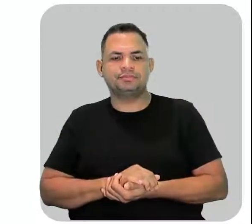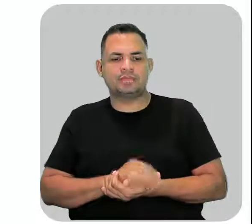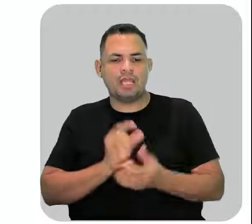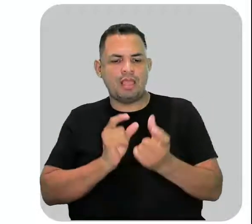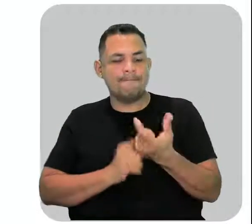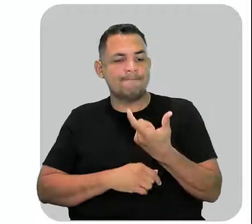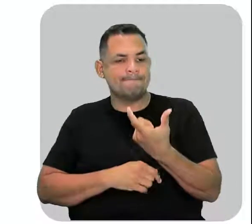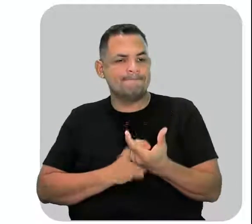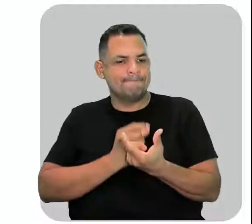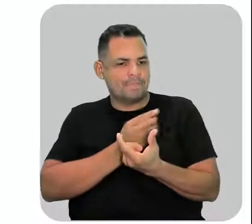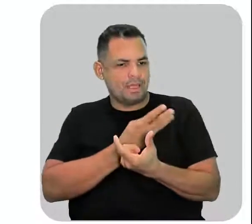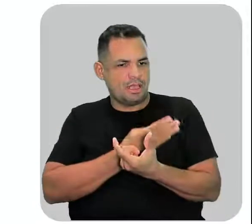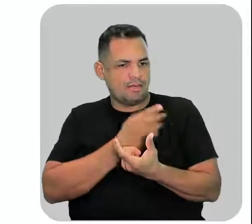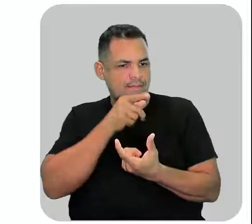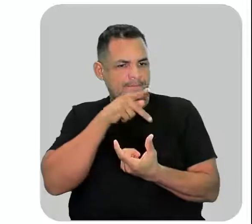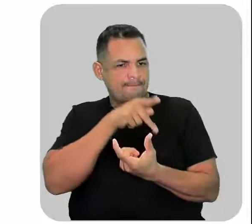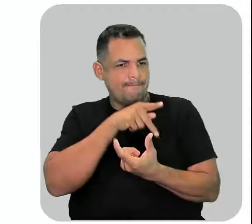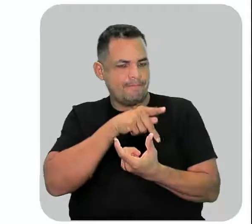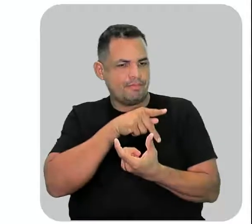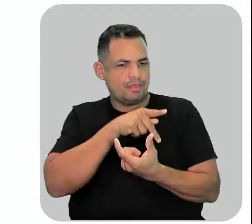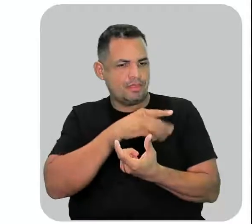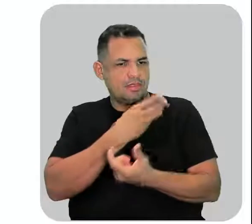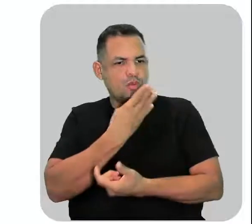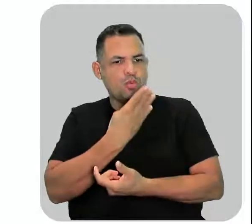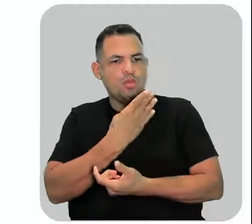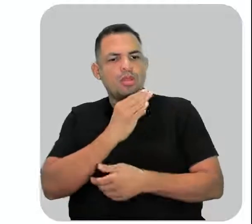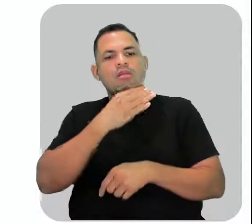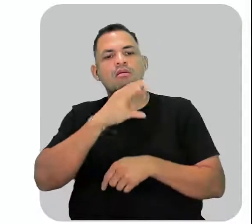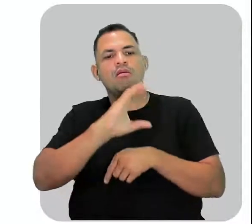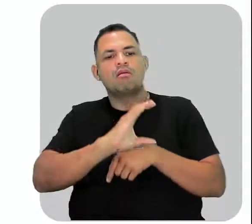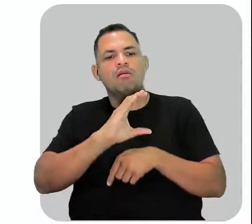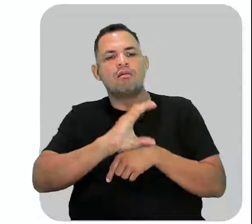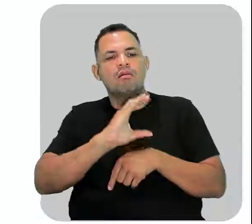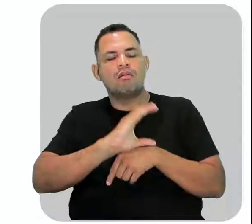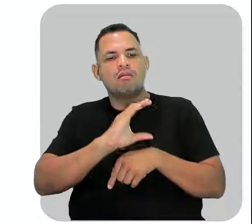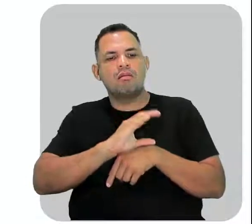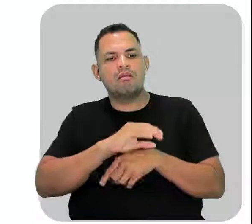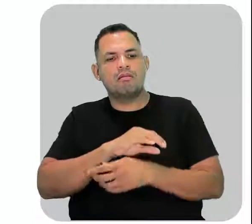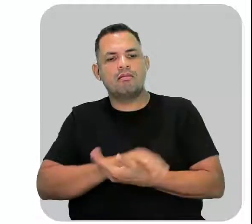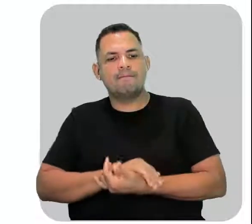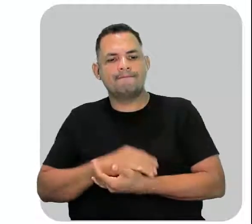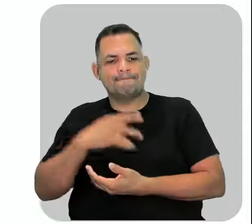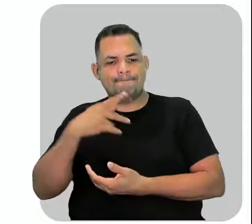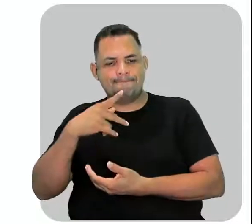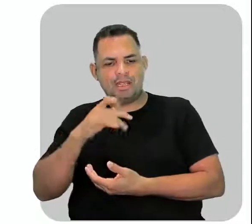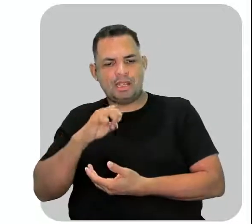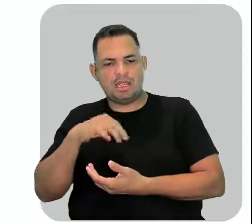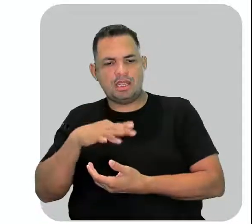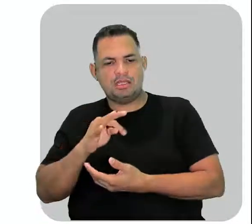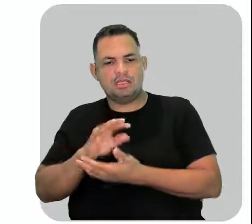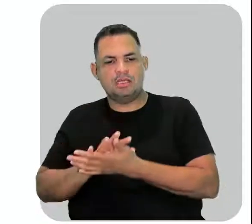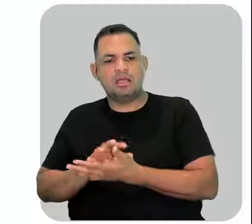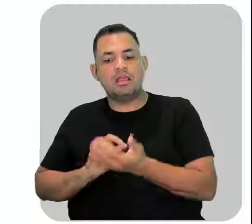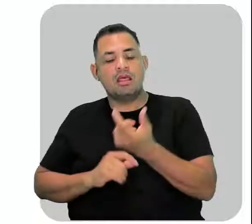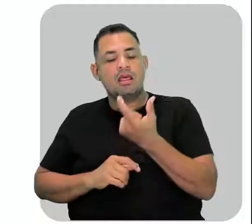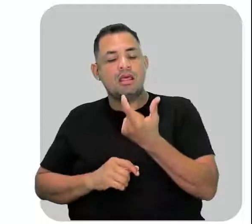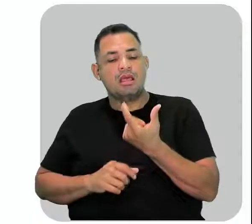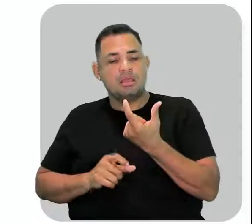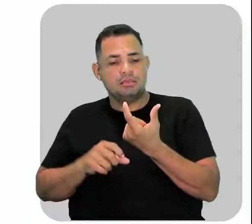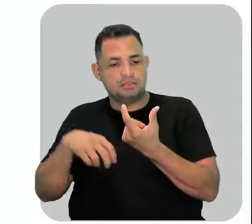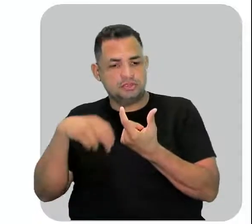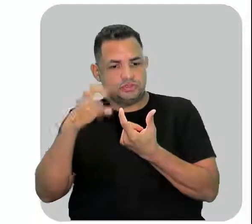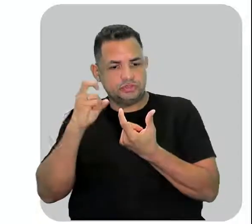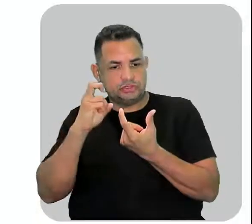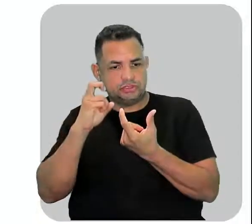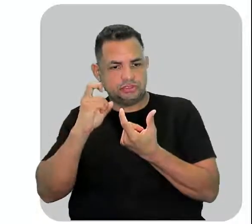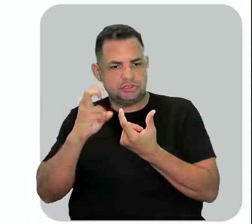4 carbono, nós temos 6. Penta é prefixo para 5 carbonos e nós temos 6. Então, letra